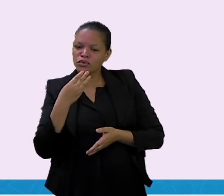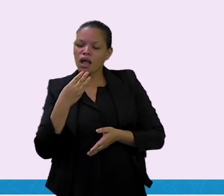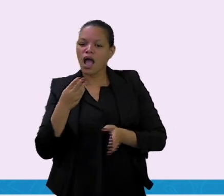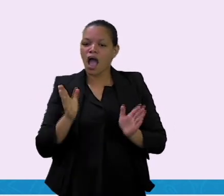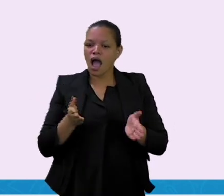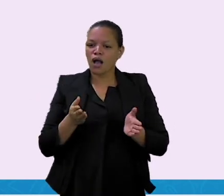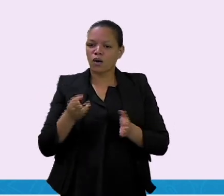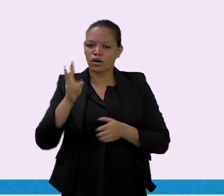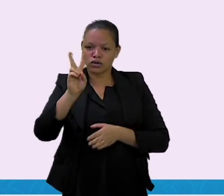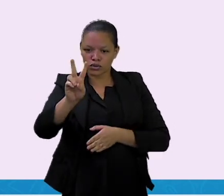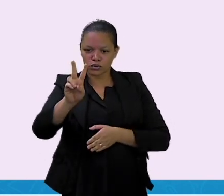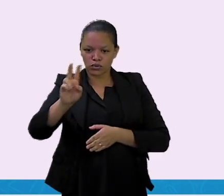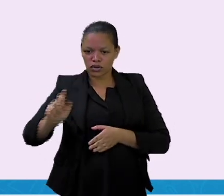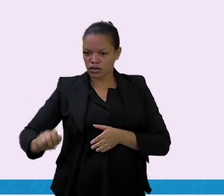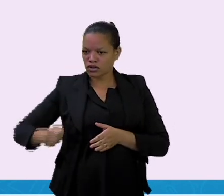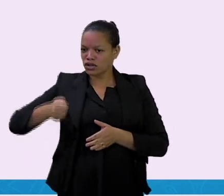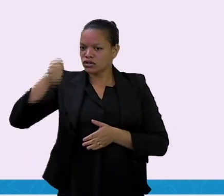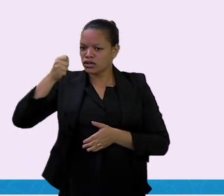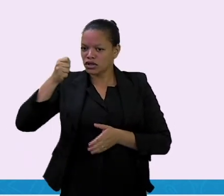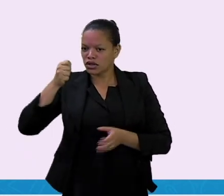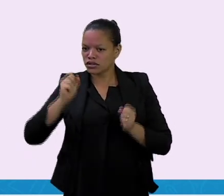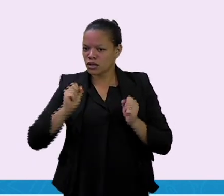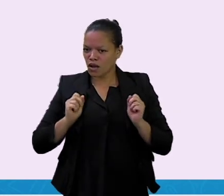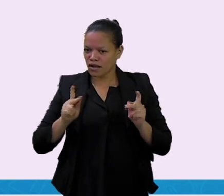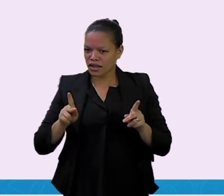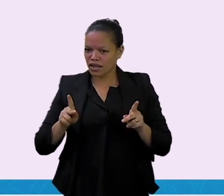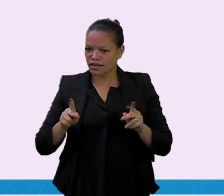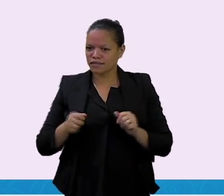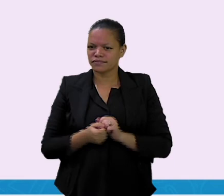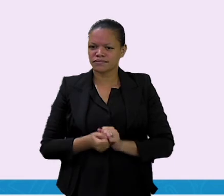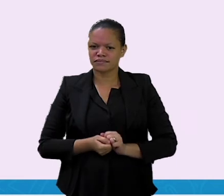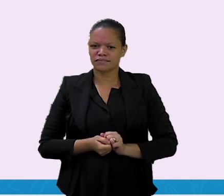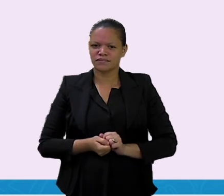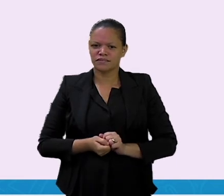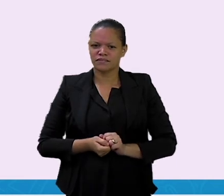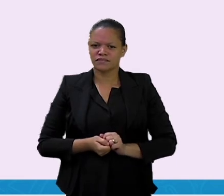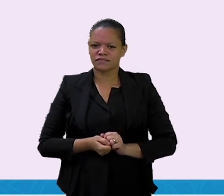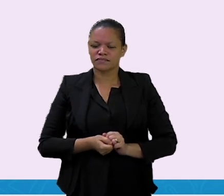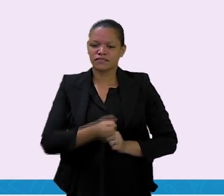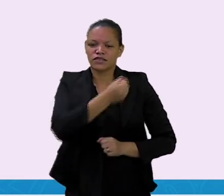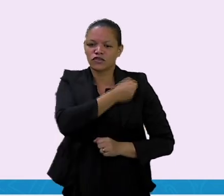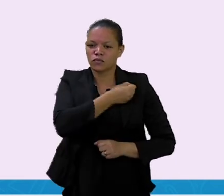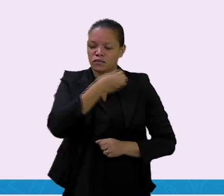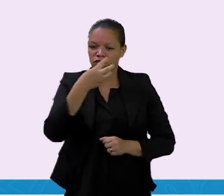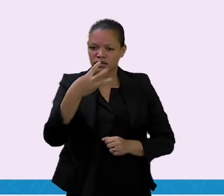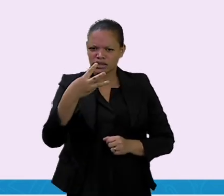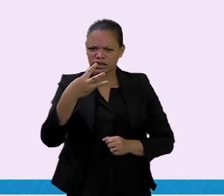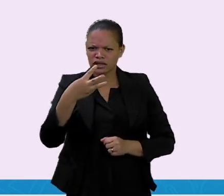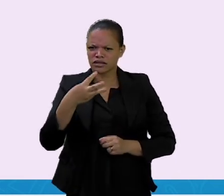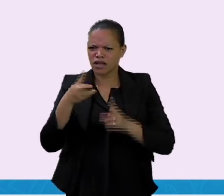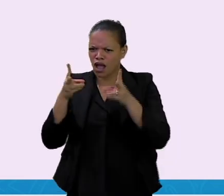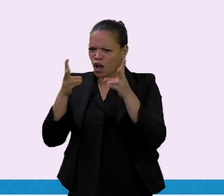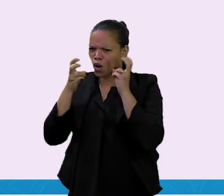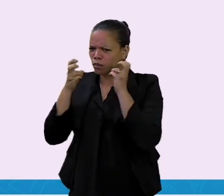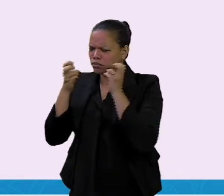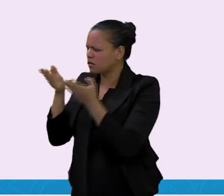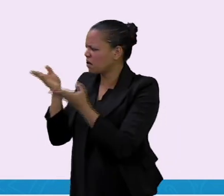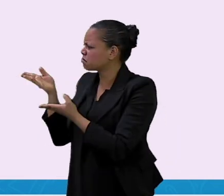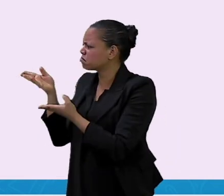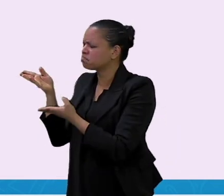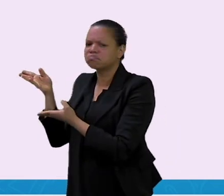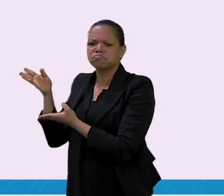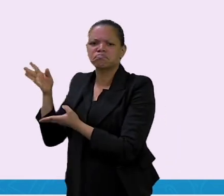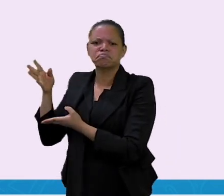de açúcar. Anotaram? Vamos para a próxima. Observe a tabela das unidades de medida